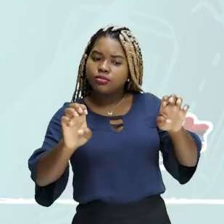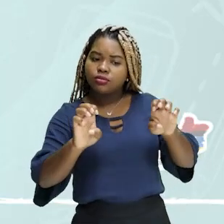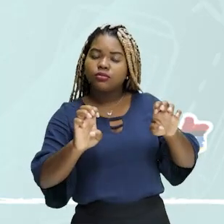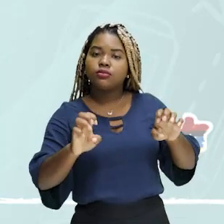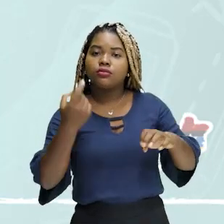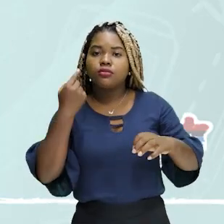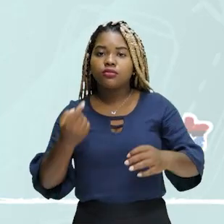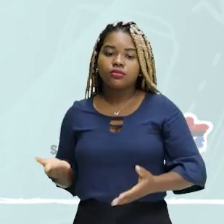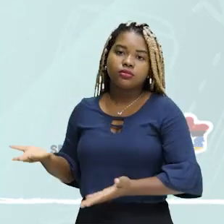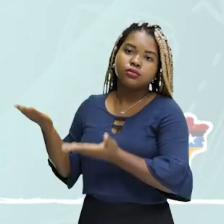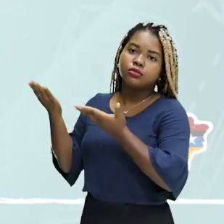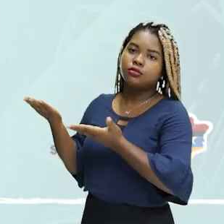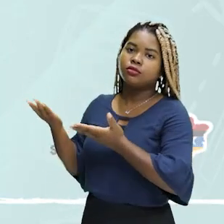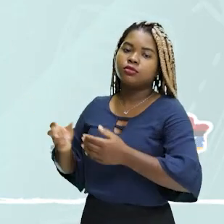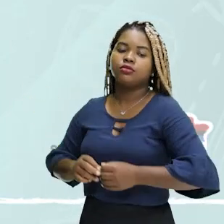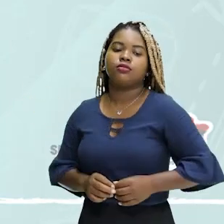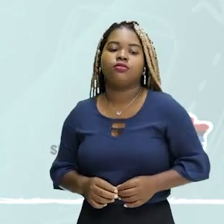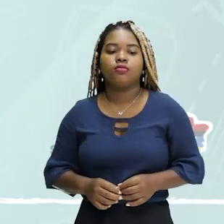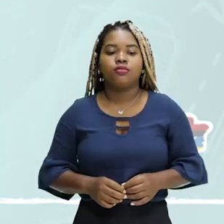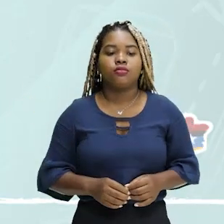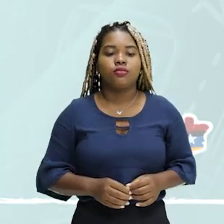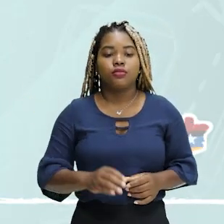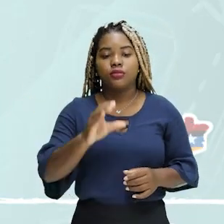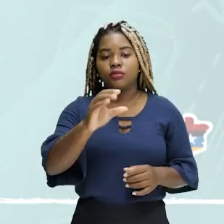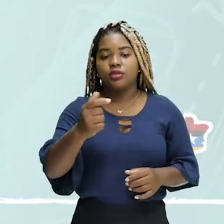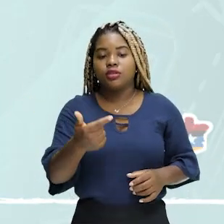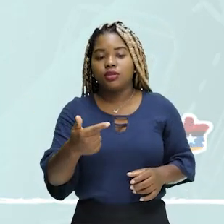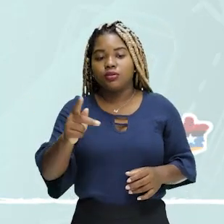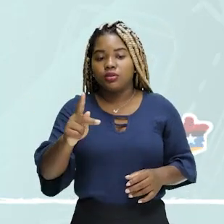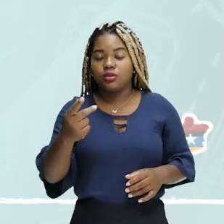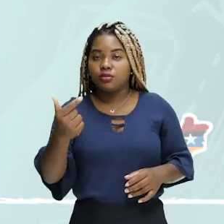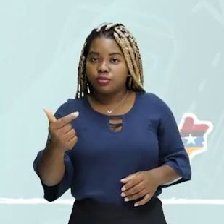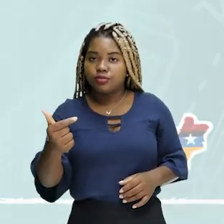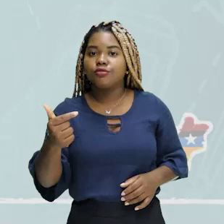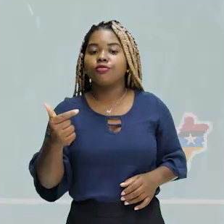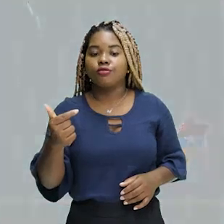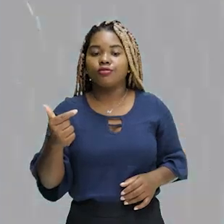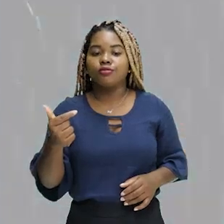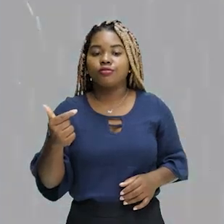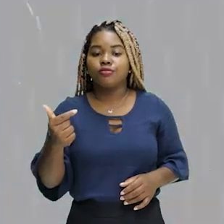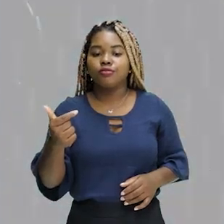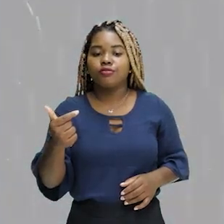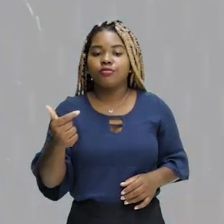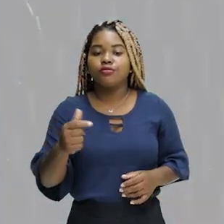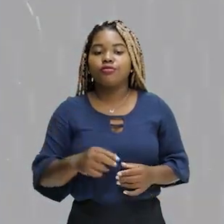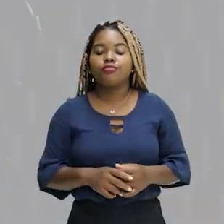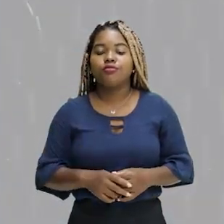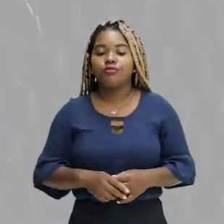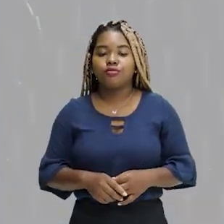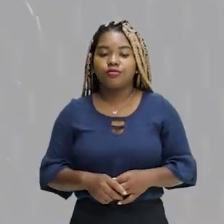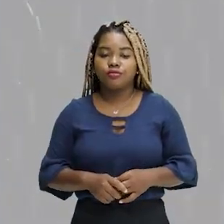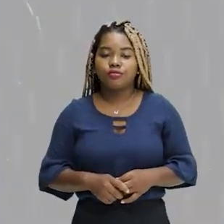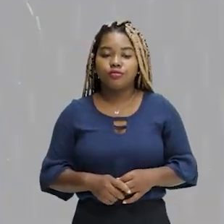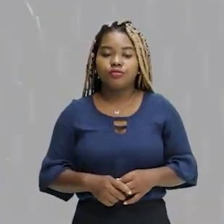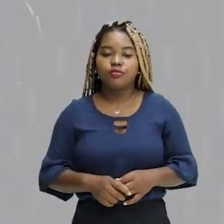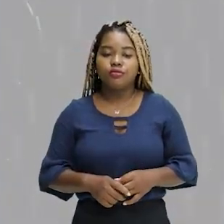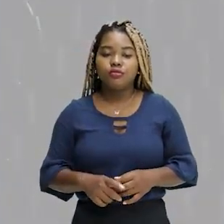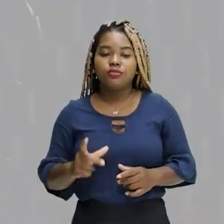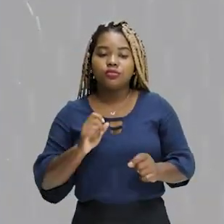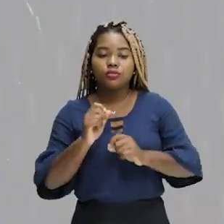né, é a seguinte. Aqui nós temos o etileno, ele vai se decompor em carbono e gás de